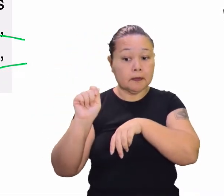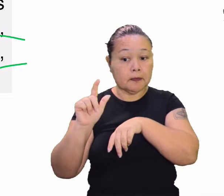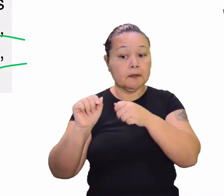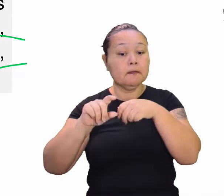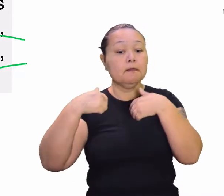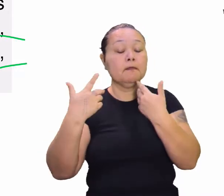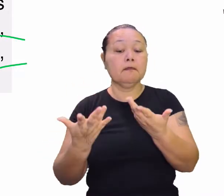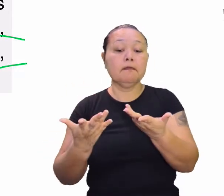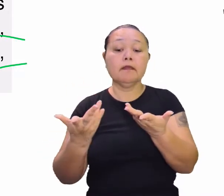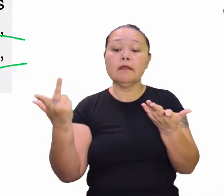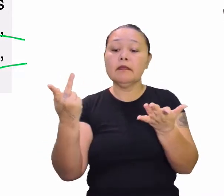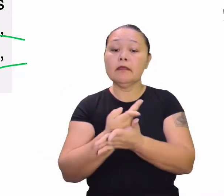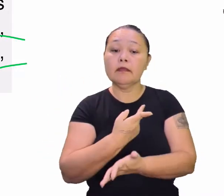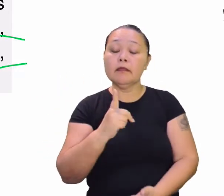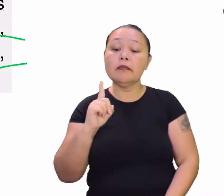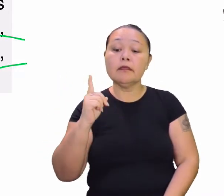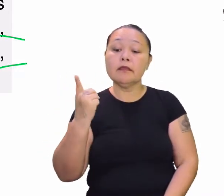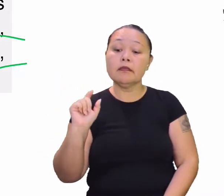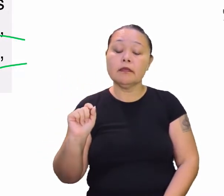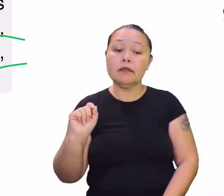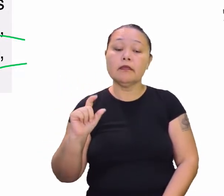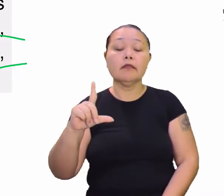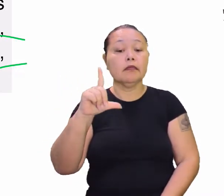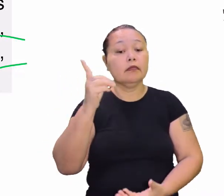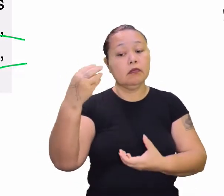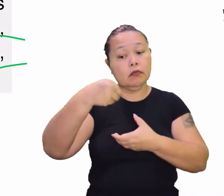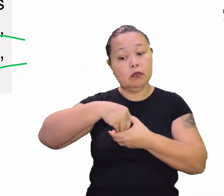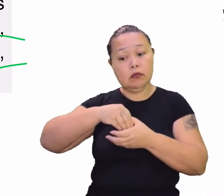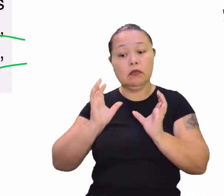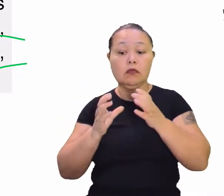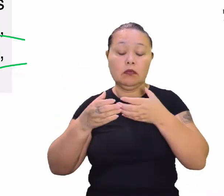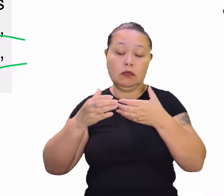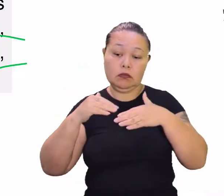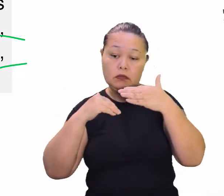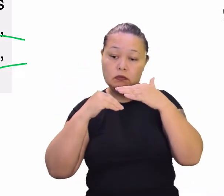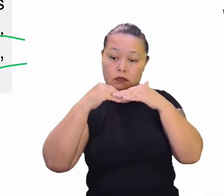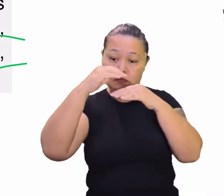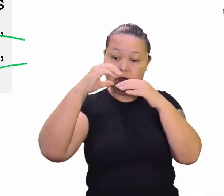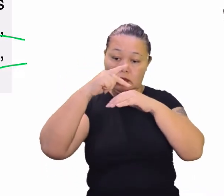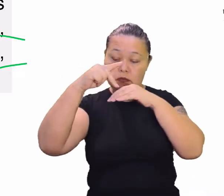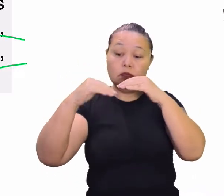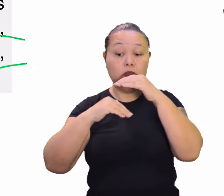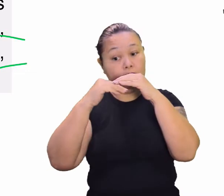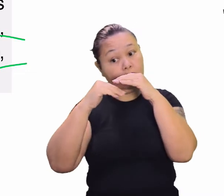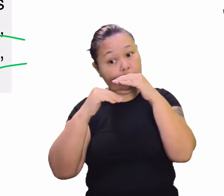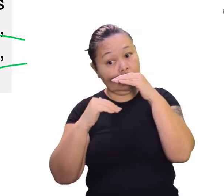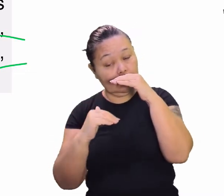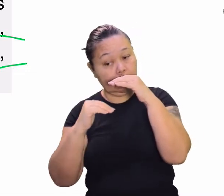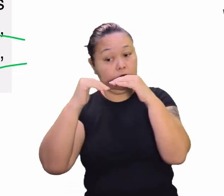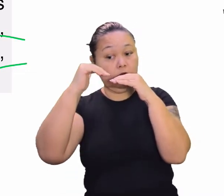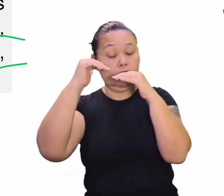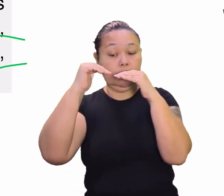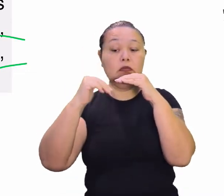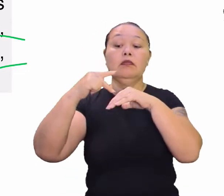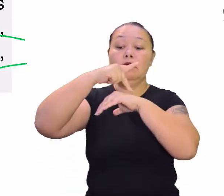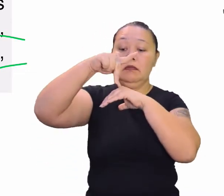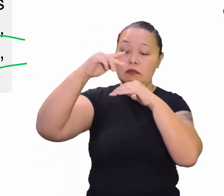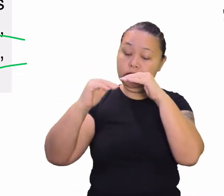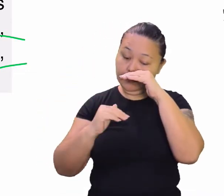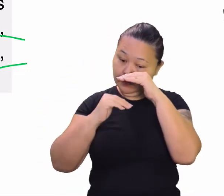que acontece? A gente tem que entender o seguinte, existe dentro dos grupos de subdesenvolvidos Os emergentes. Os emergentes. Eles são